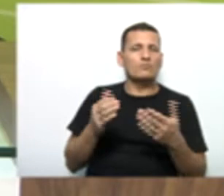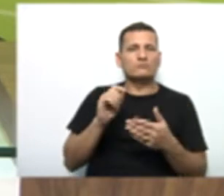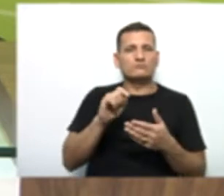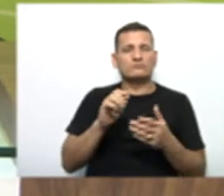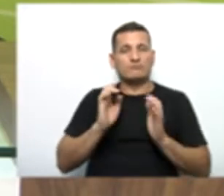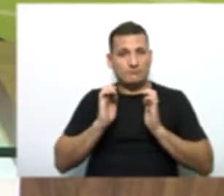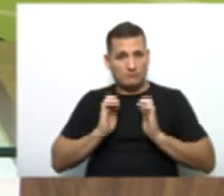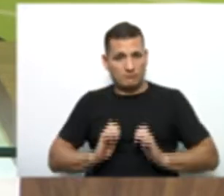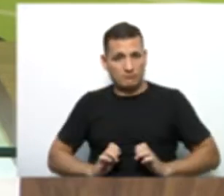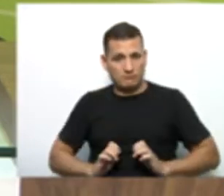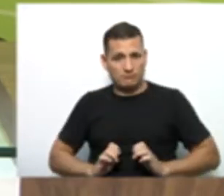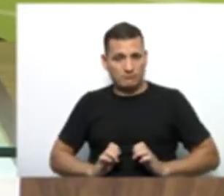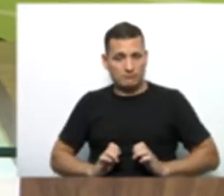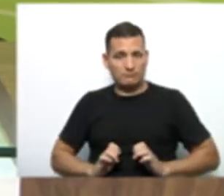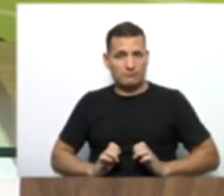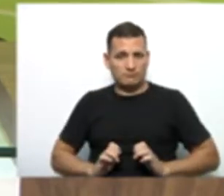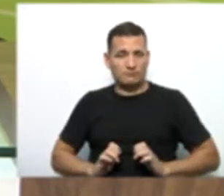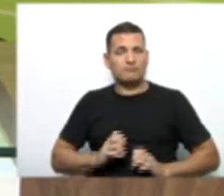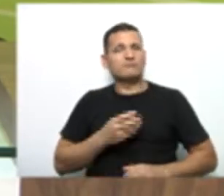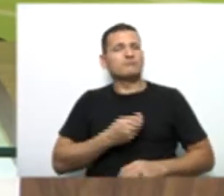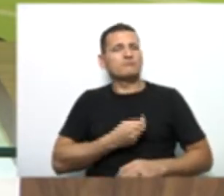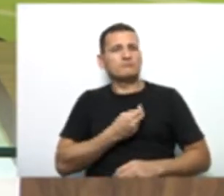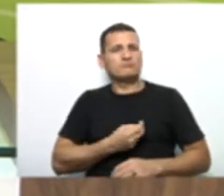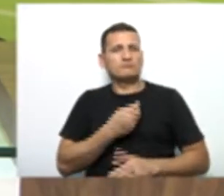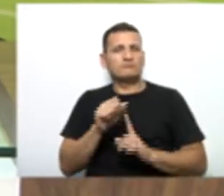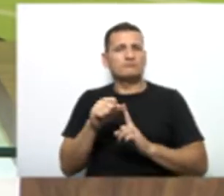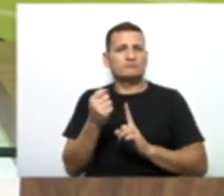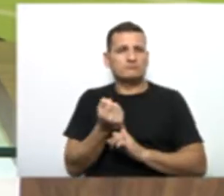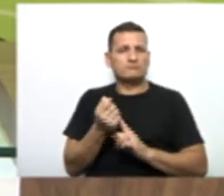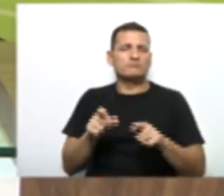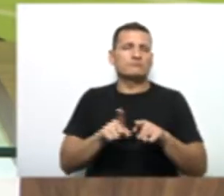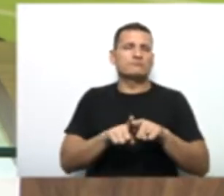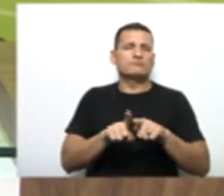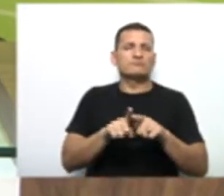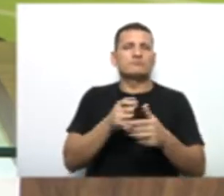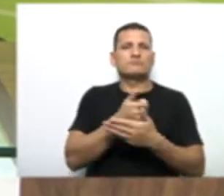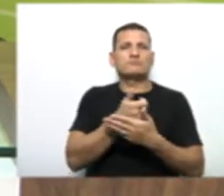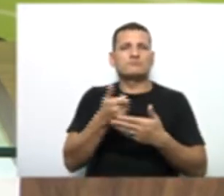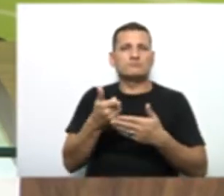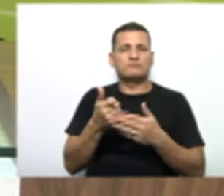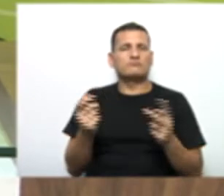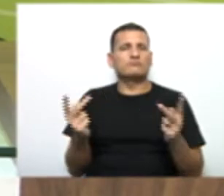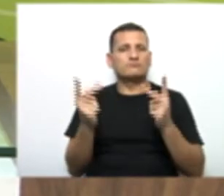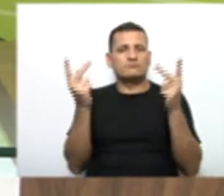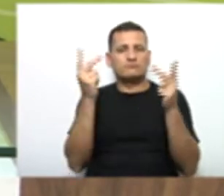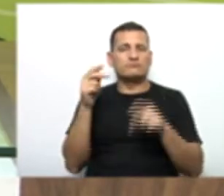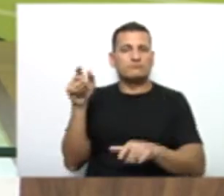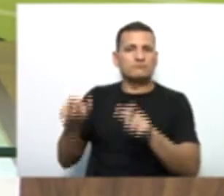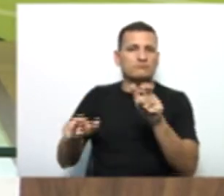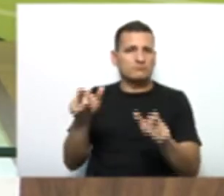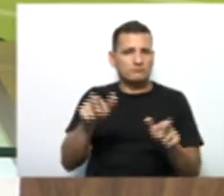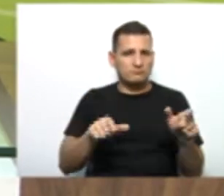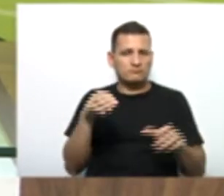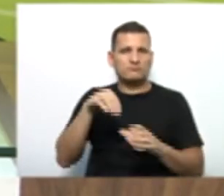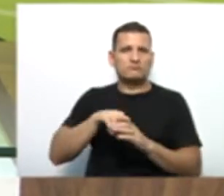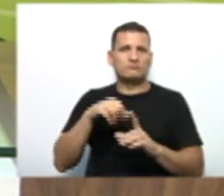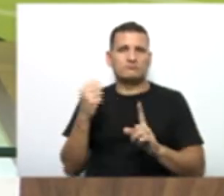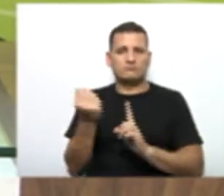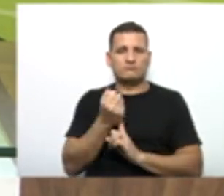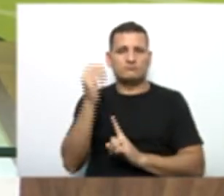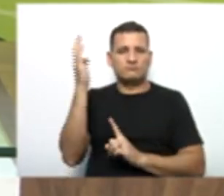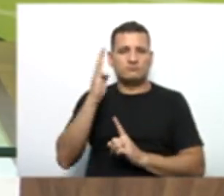princípios éticos que regem a vida em sociedade e os valores morais que norteiam essa conduta do indivíduo dentro da sociedade